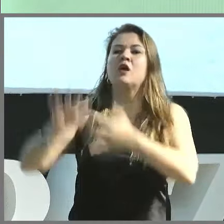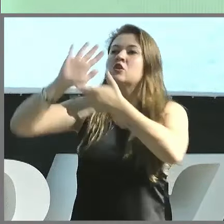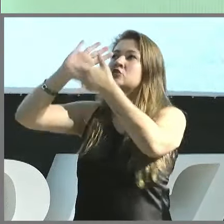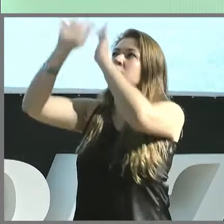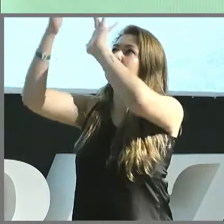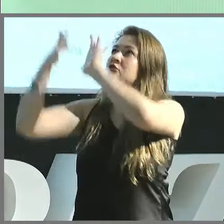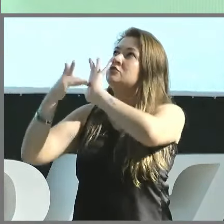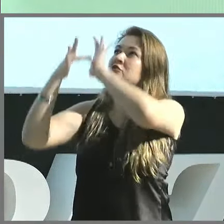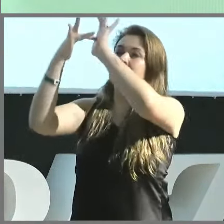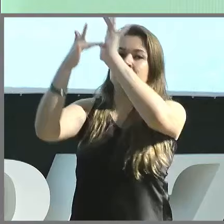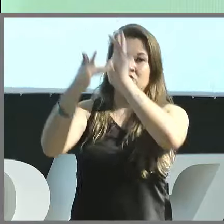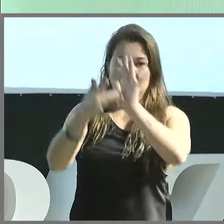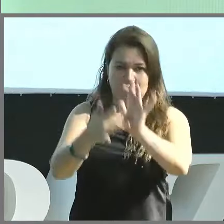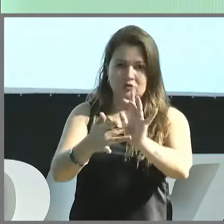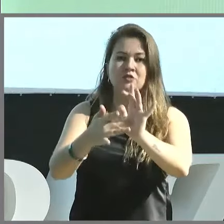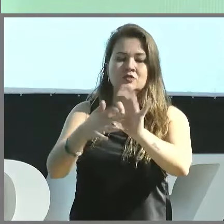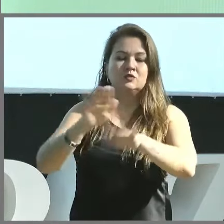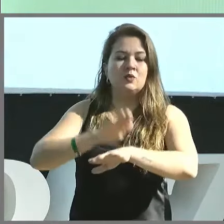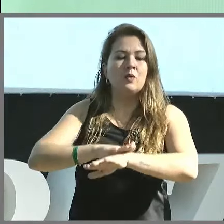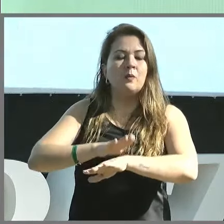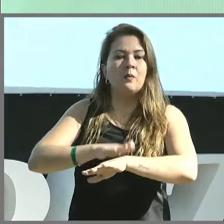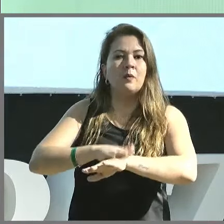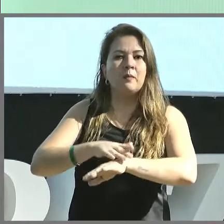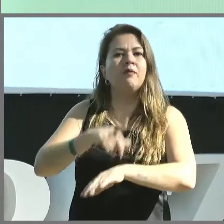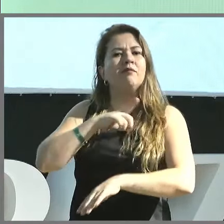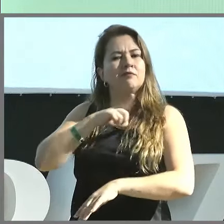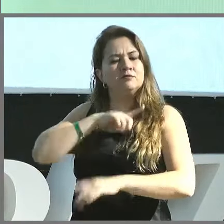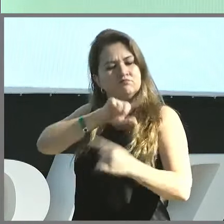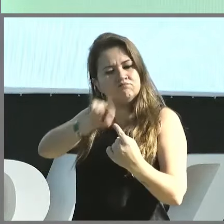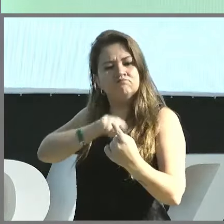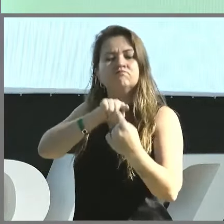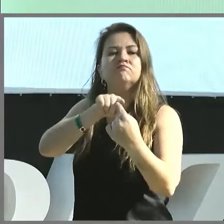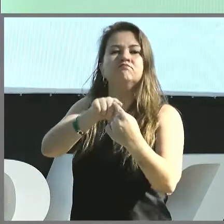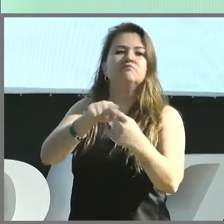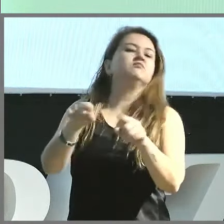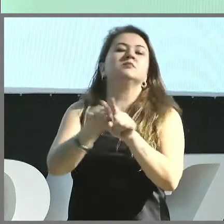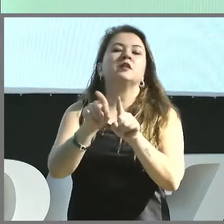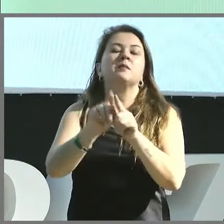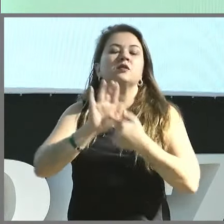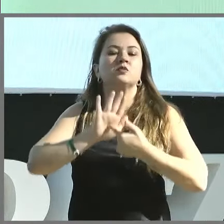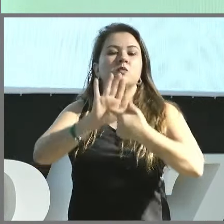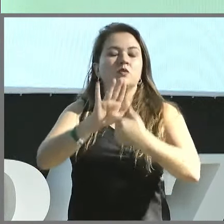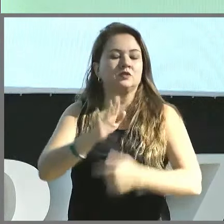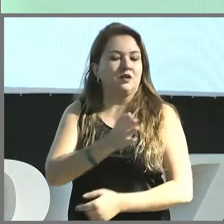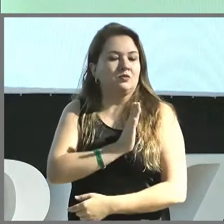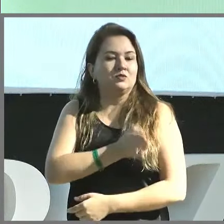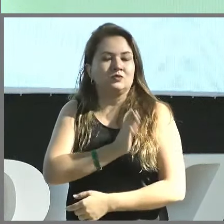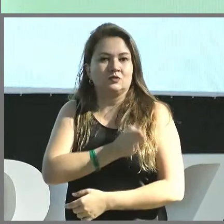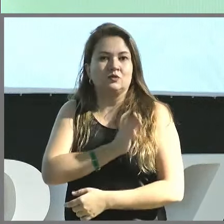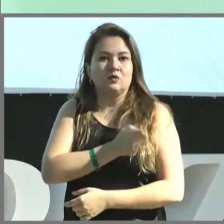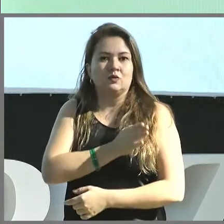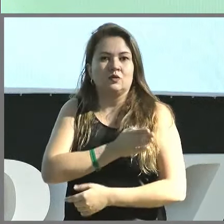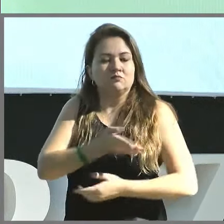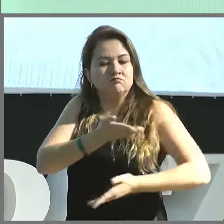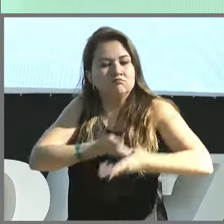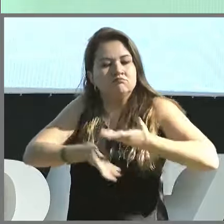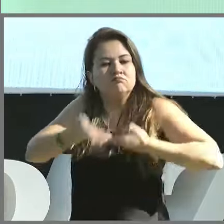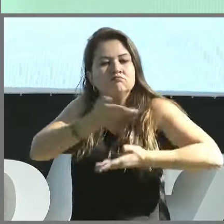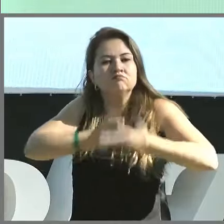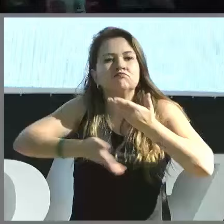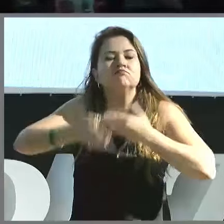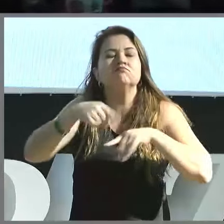seu tempo vem ao encontro dos nossos corações, mediado pelo